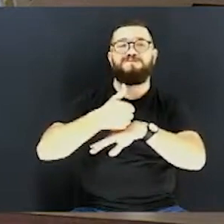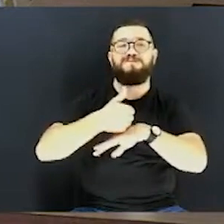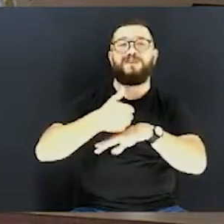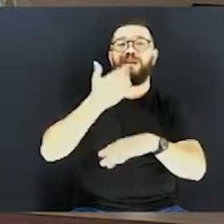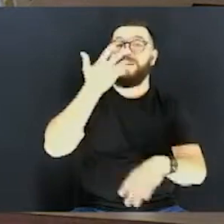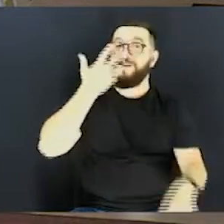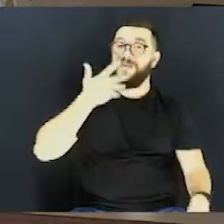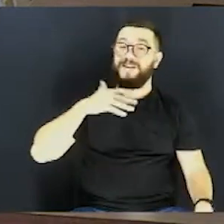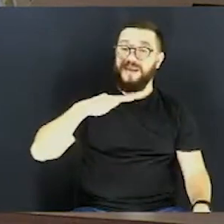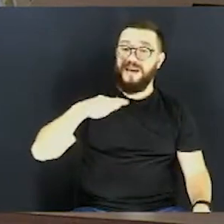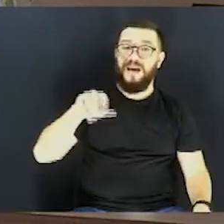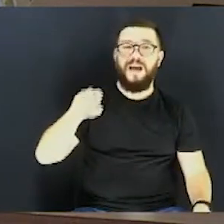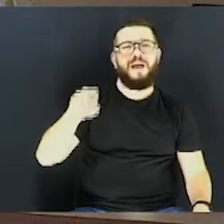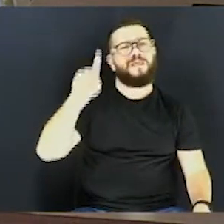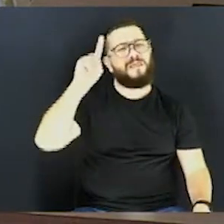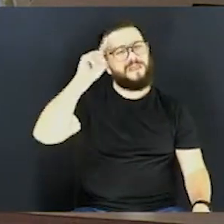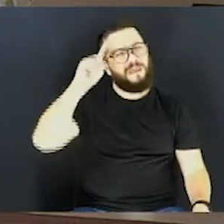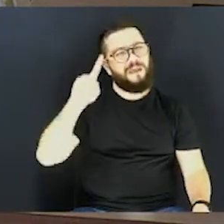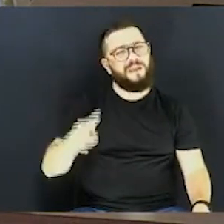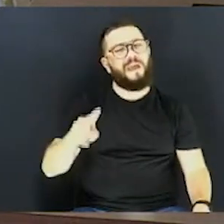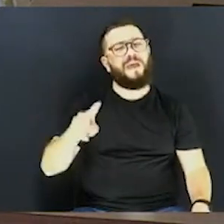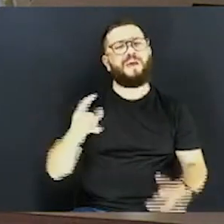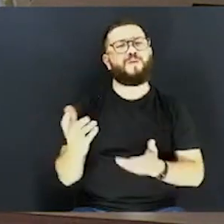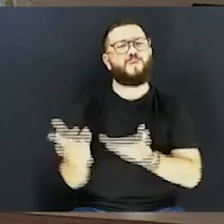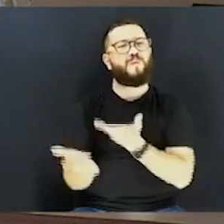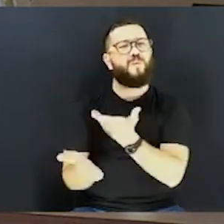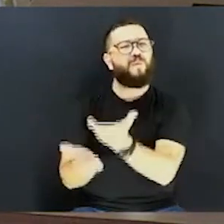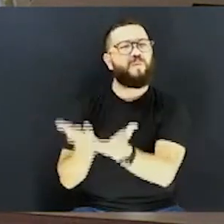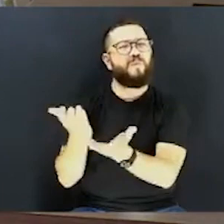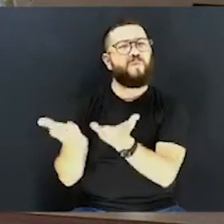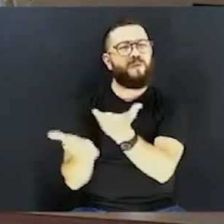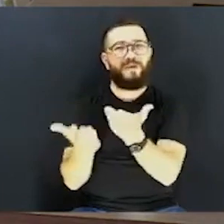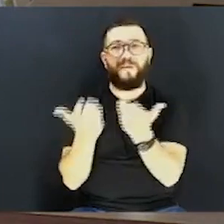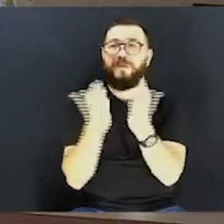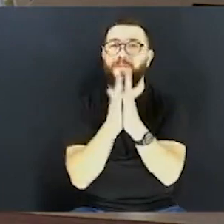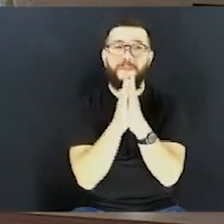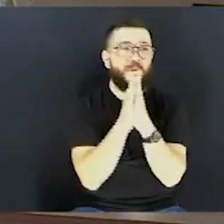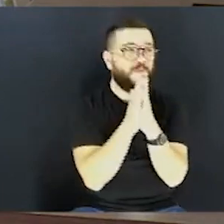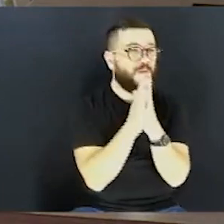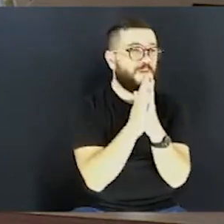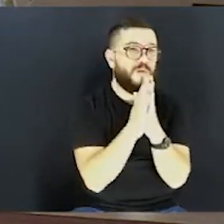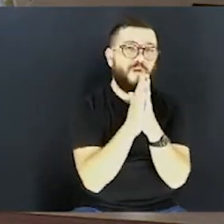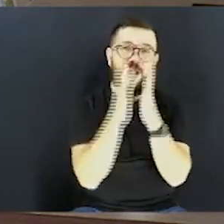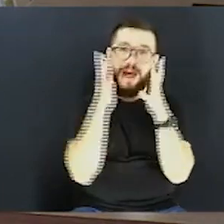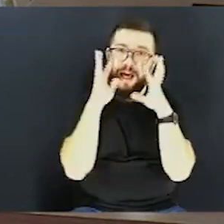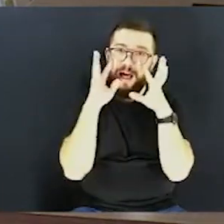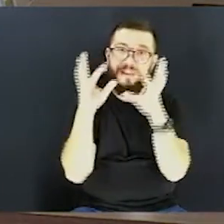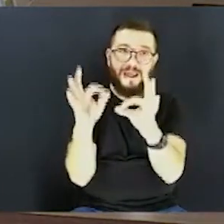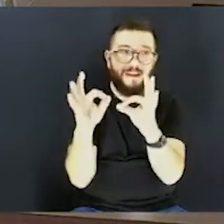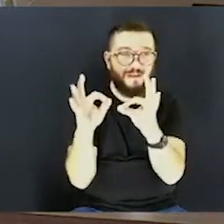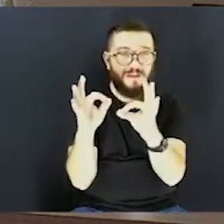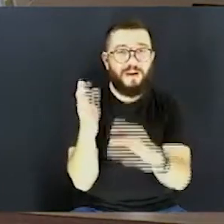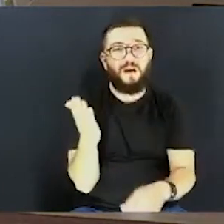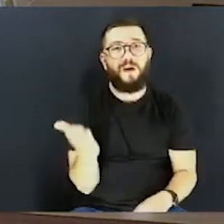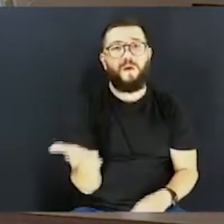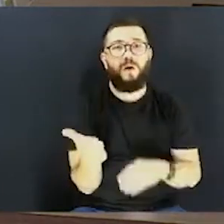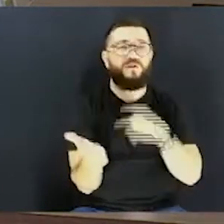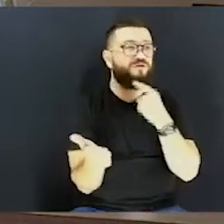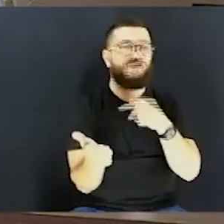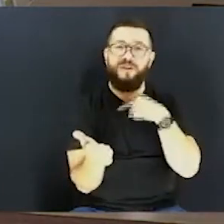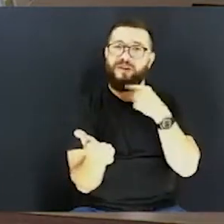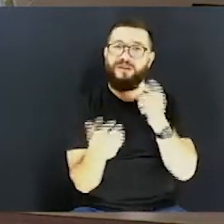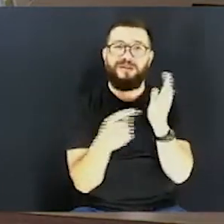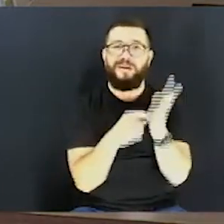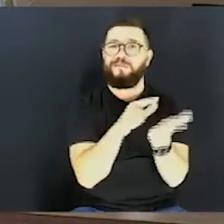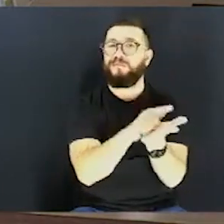Então, eu quero fazer um pedido especial para que a gente tenha um olhar para isso. Não adianta nada a gente ter várias coisas escritas no papel se isso